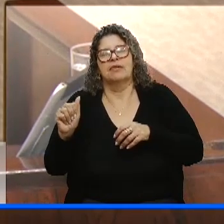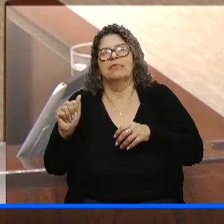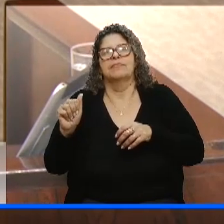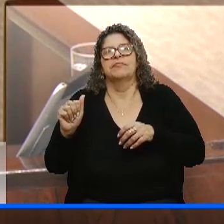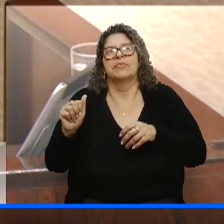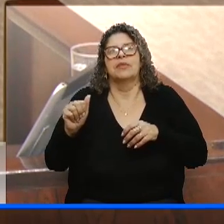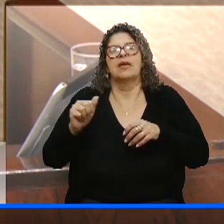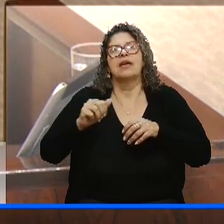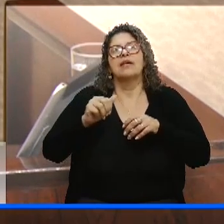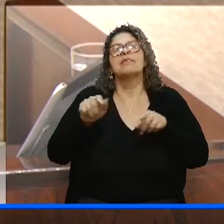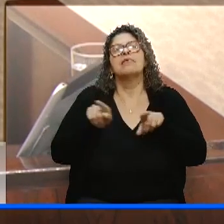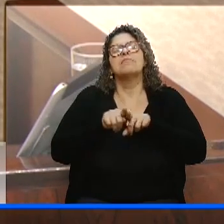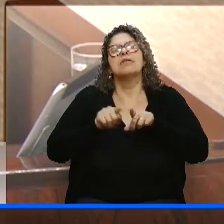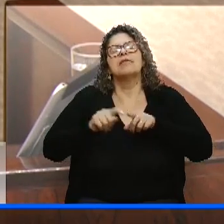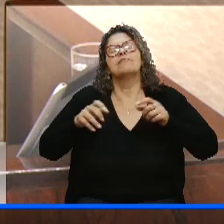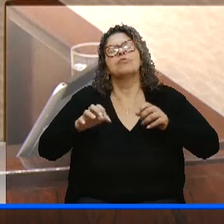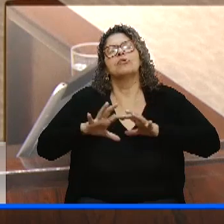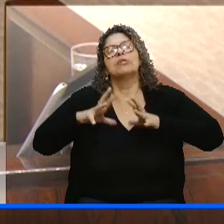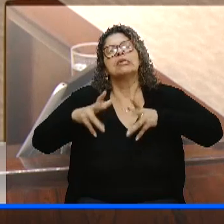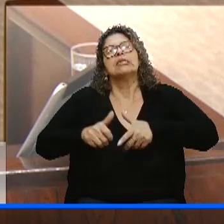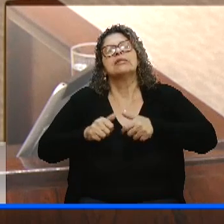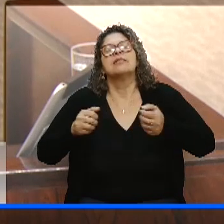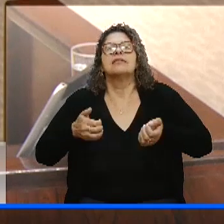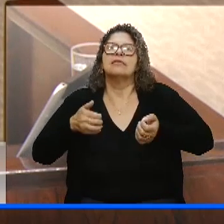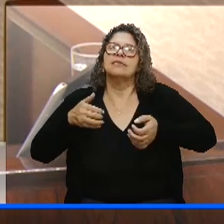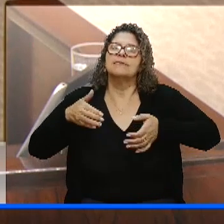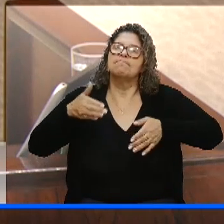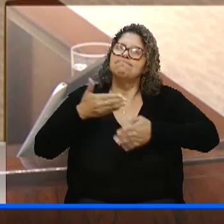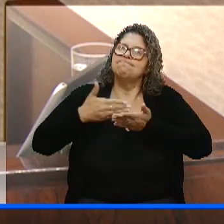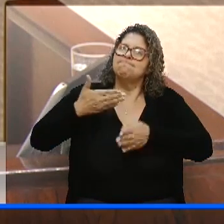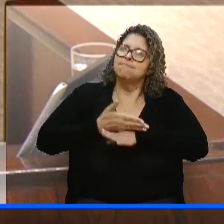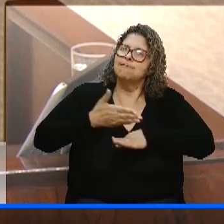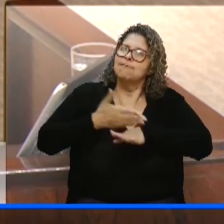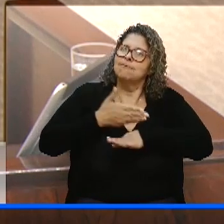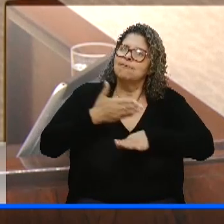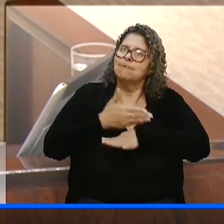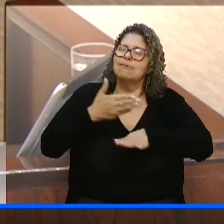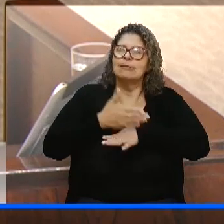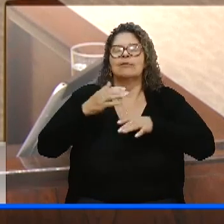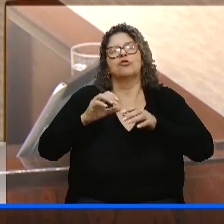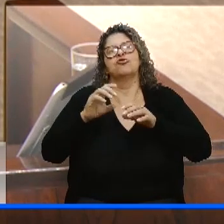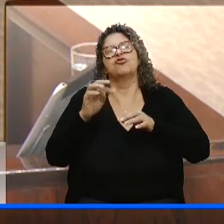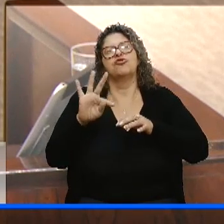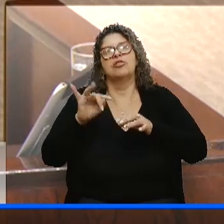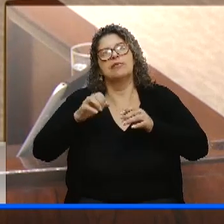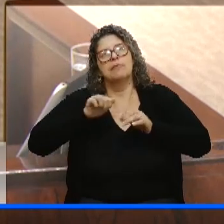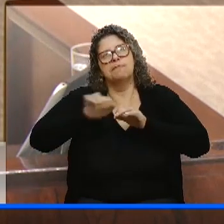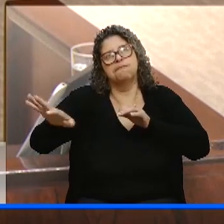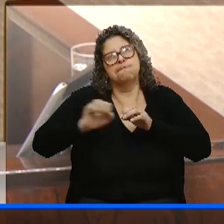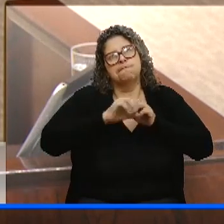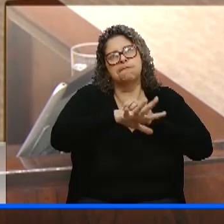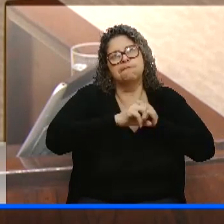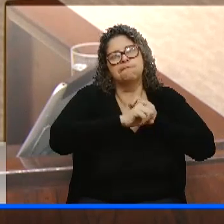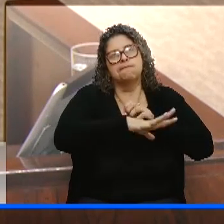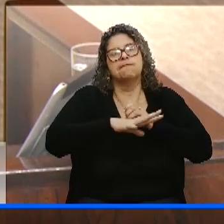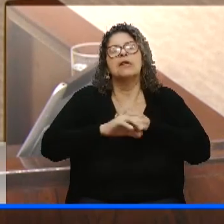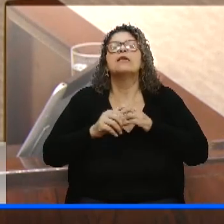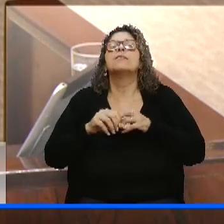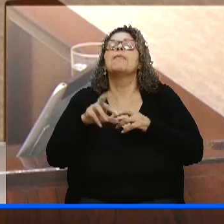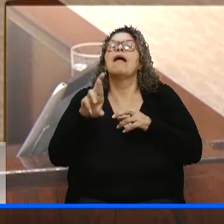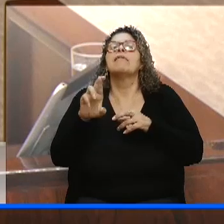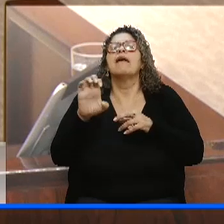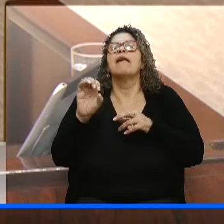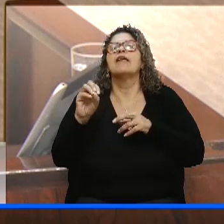aumentar sua participação nessa modalidade de geração distribuída acontece que a resolução